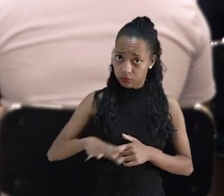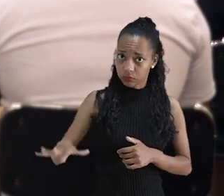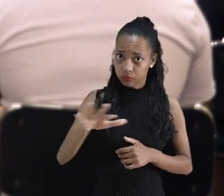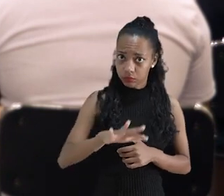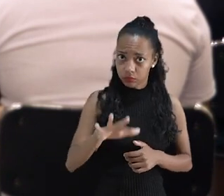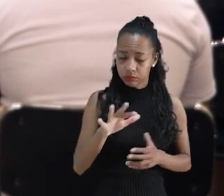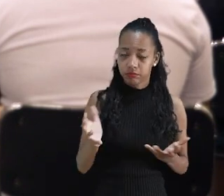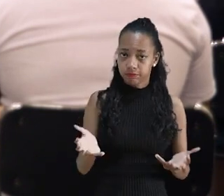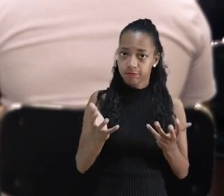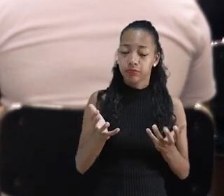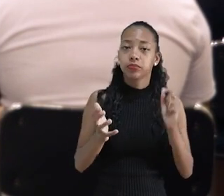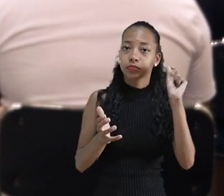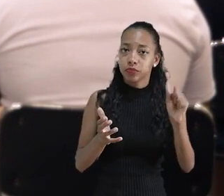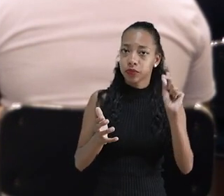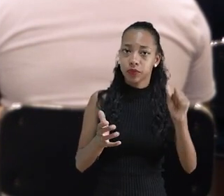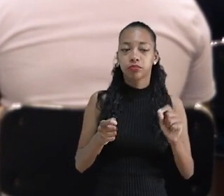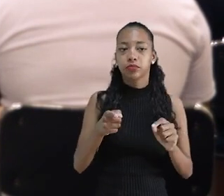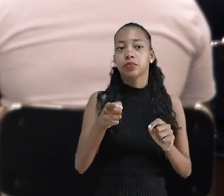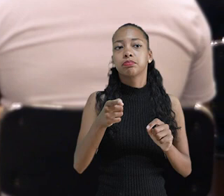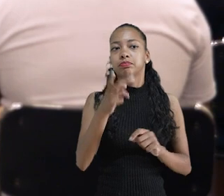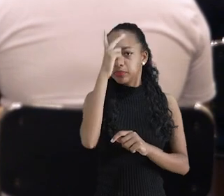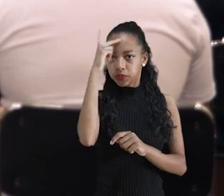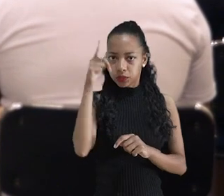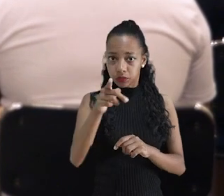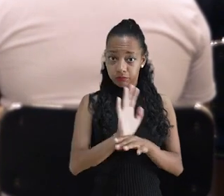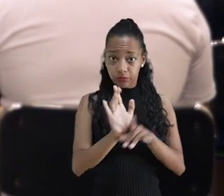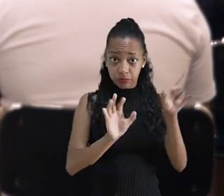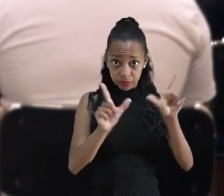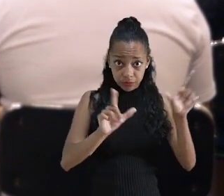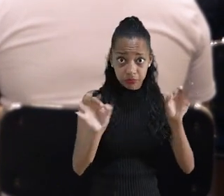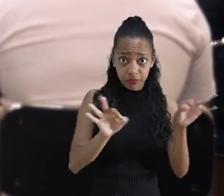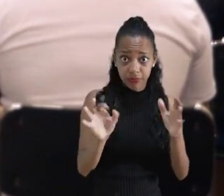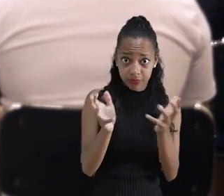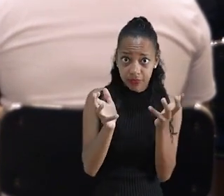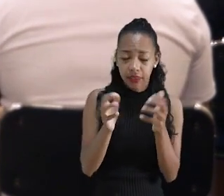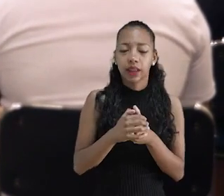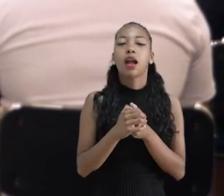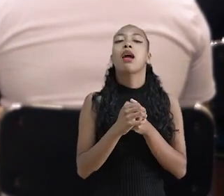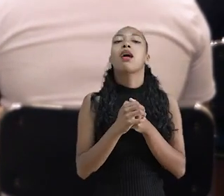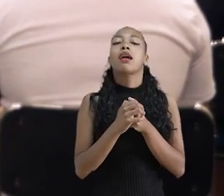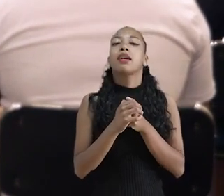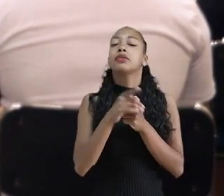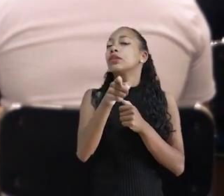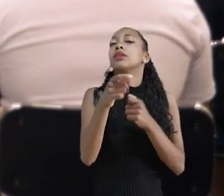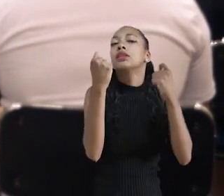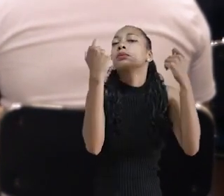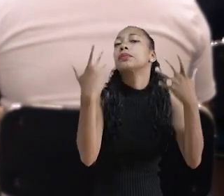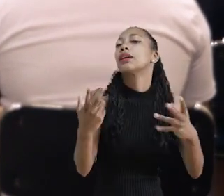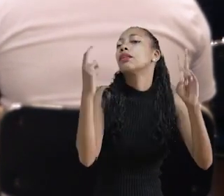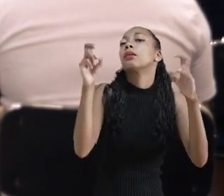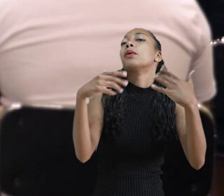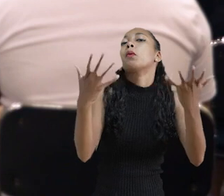queremos eh que as pessoas façam o filme que elas querem fazer o que que elas querem falar e como